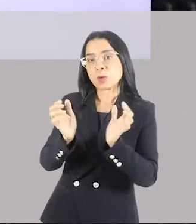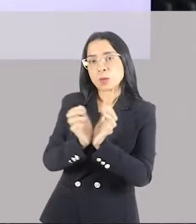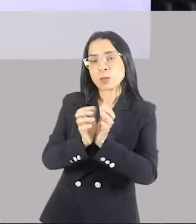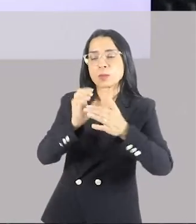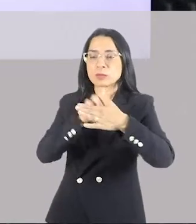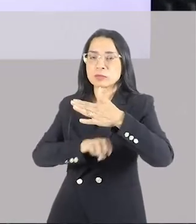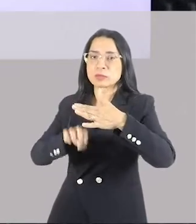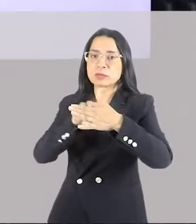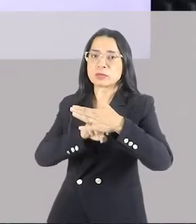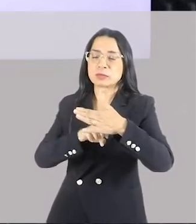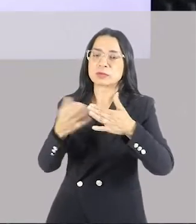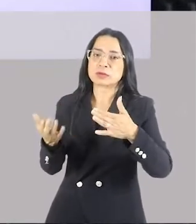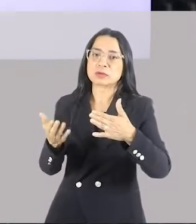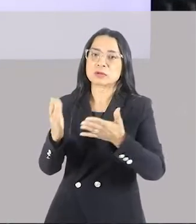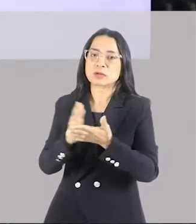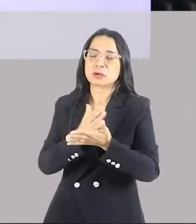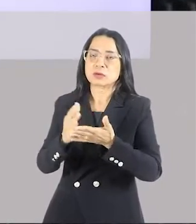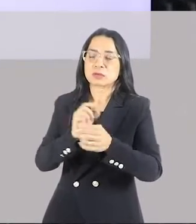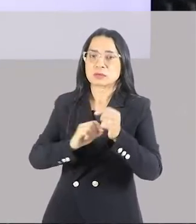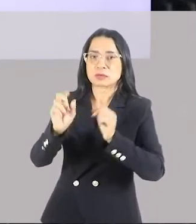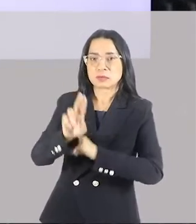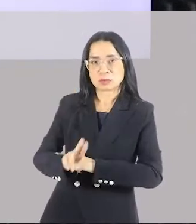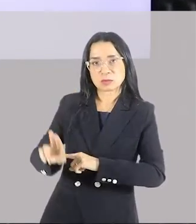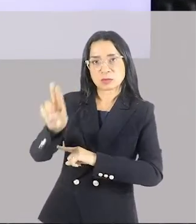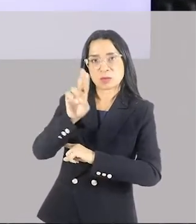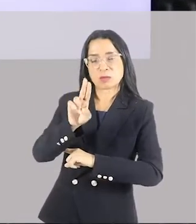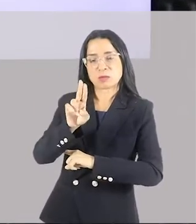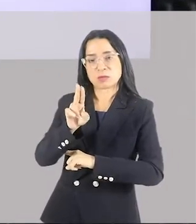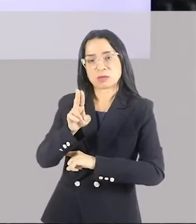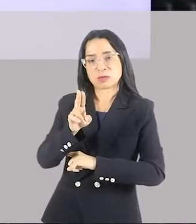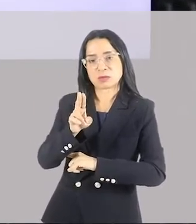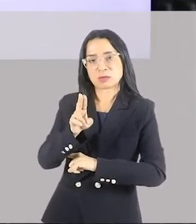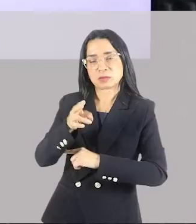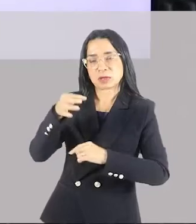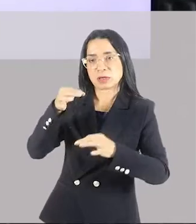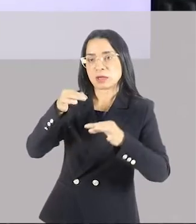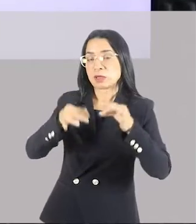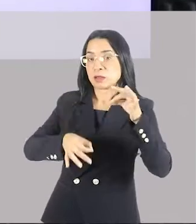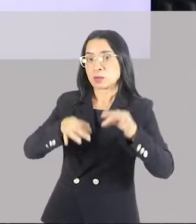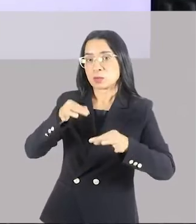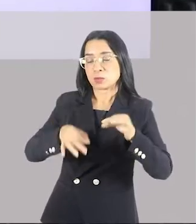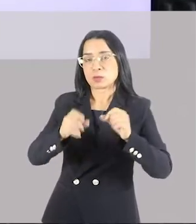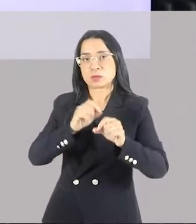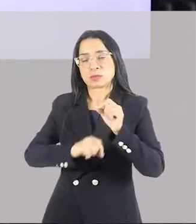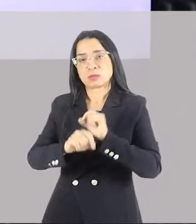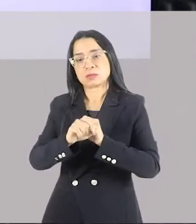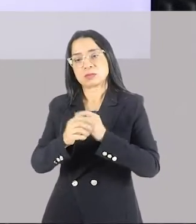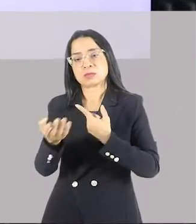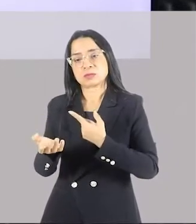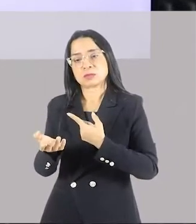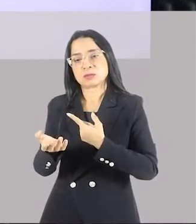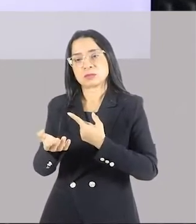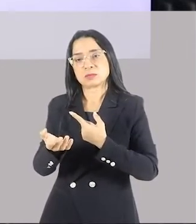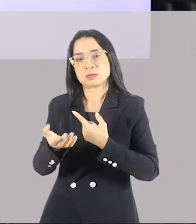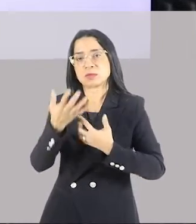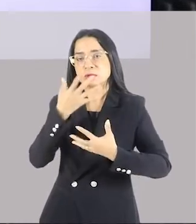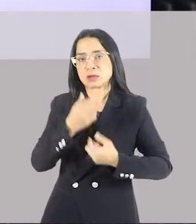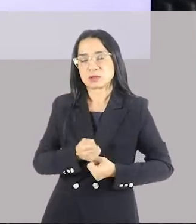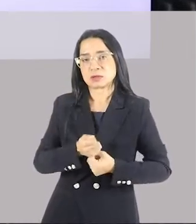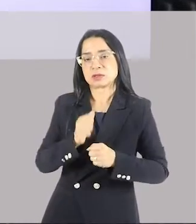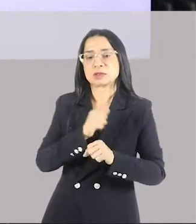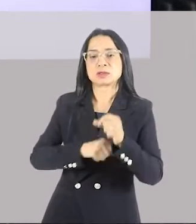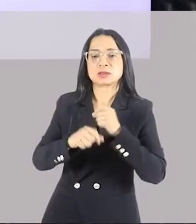empresas, que muitas vezes se utiliza dessa figura jurídica, desse instituto jurídico, para receber a